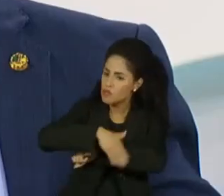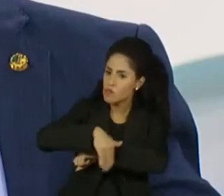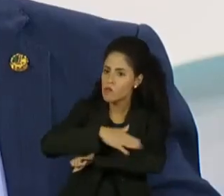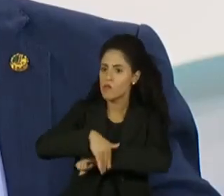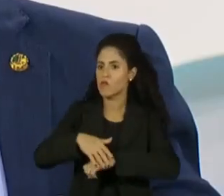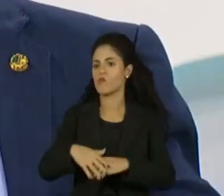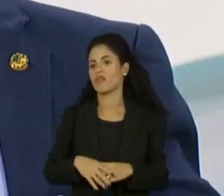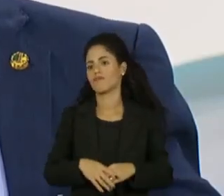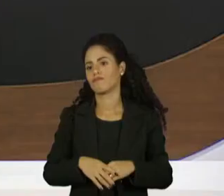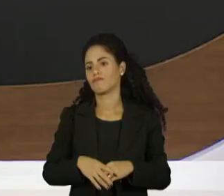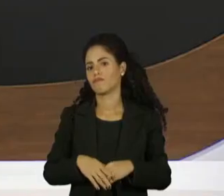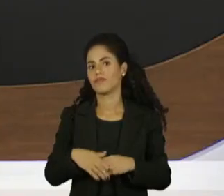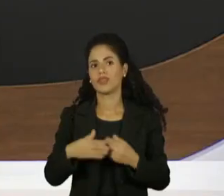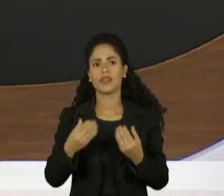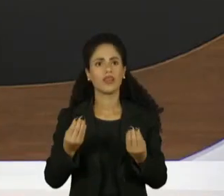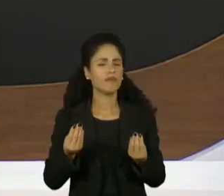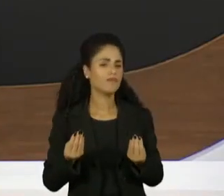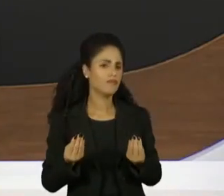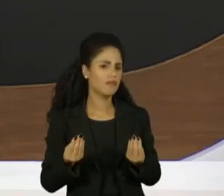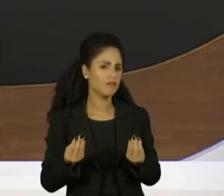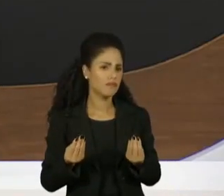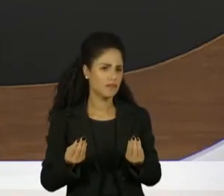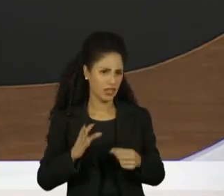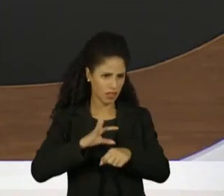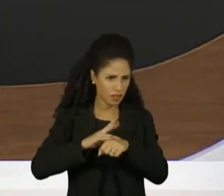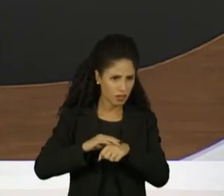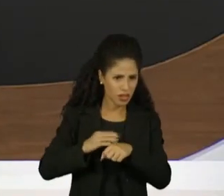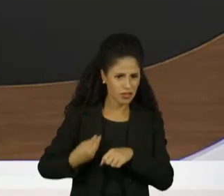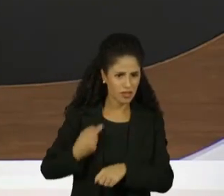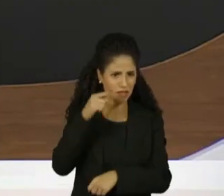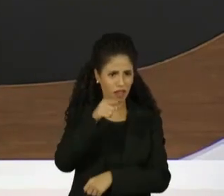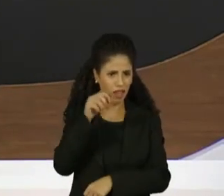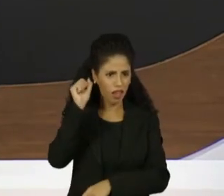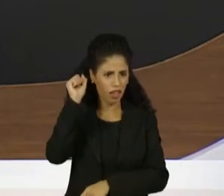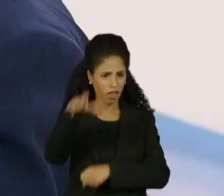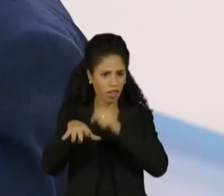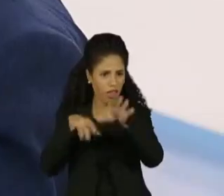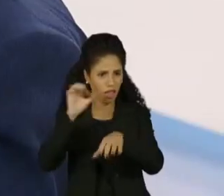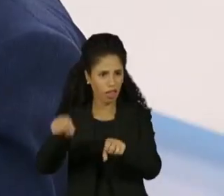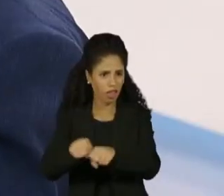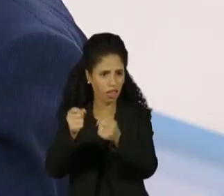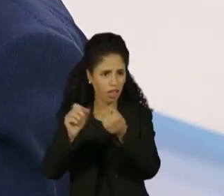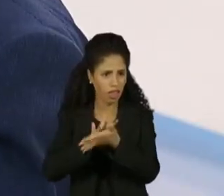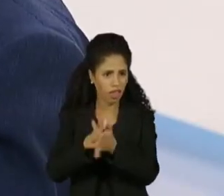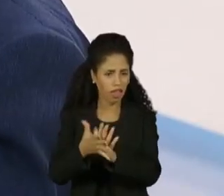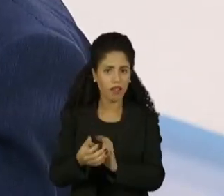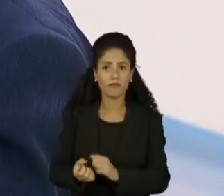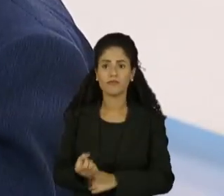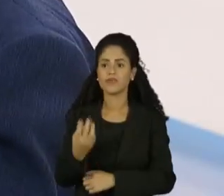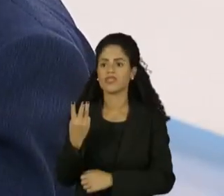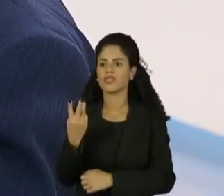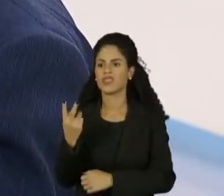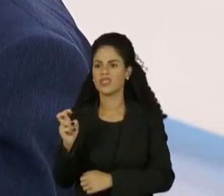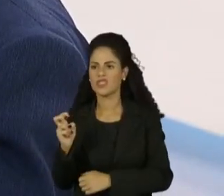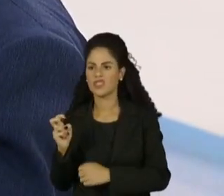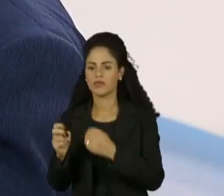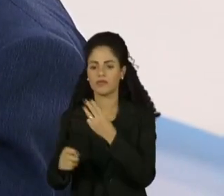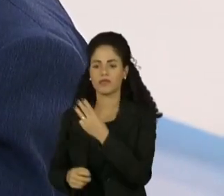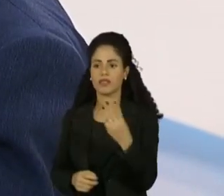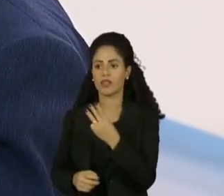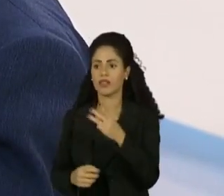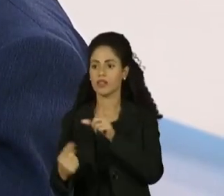situação de rua, que eram ambulantes. Por alguém para estar ali, né, senador? Que eram pessoas, por exemplo, como o Clezão, que teve 35 ou 33